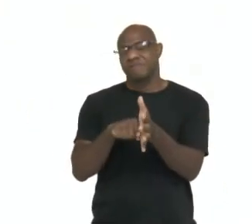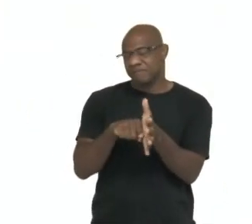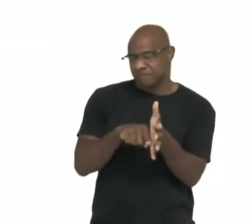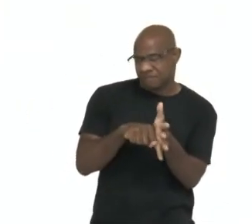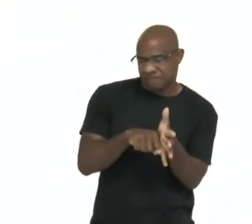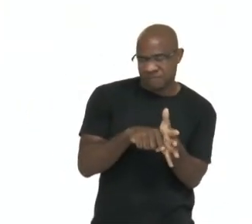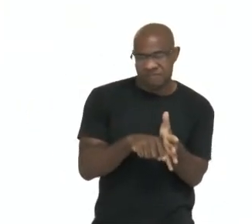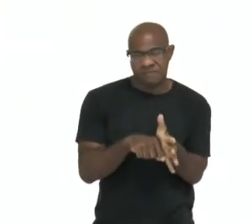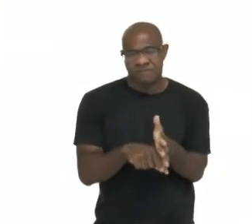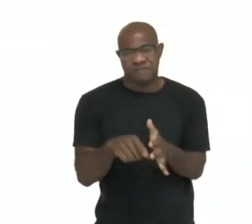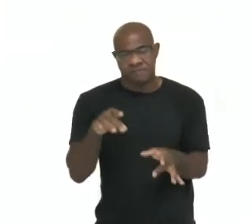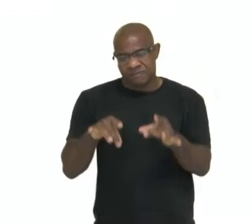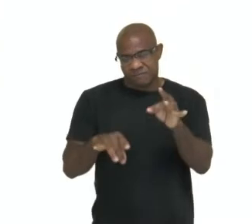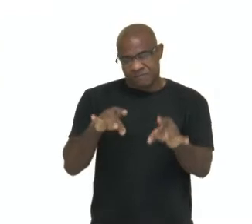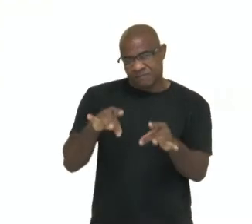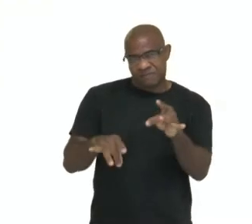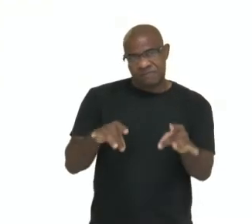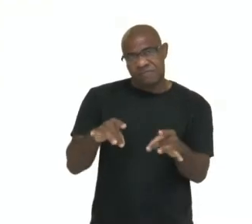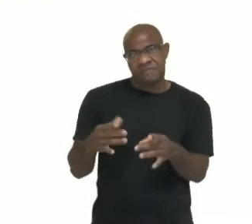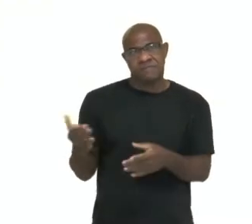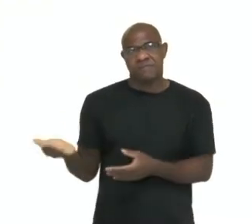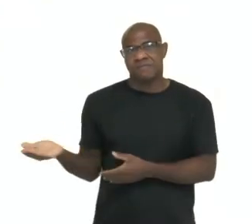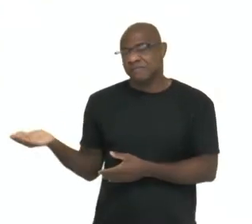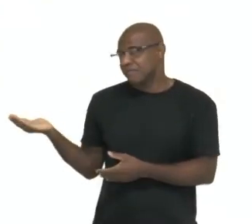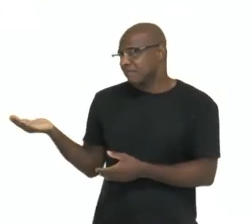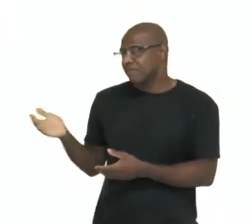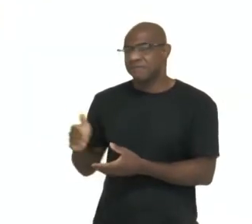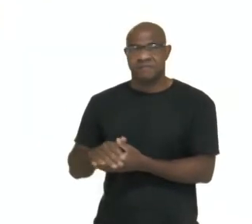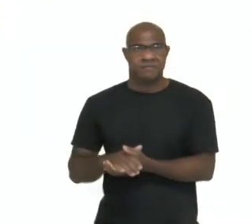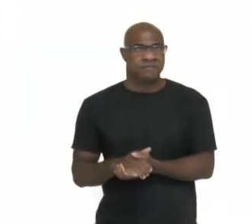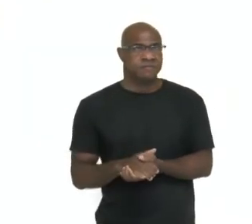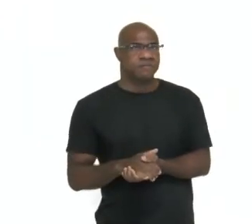né, teatrais ali no Teatro de Arena.